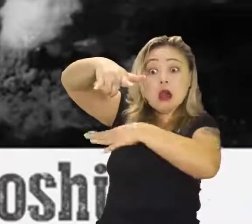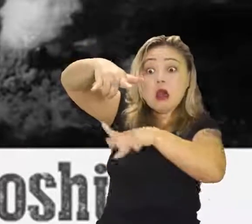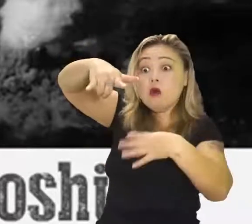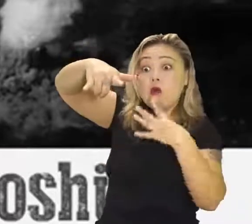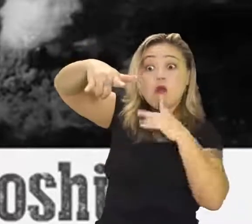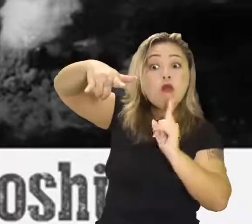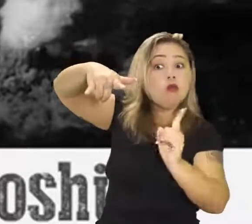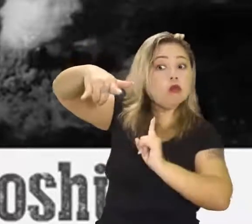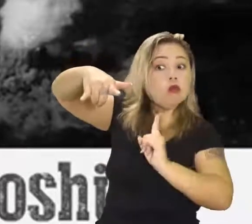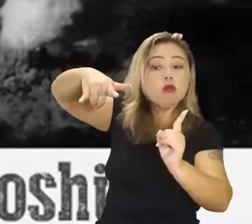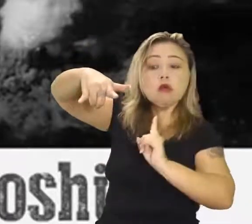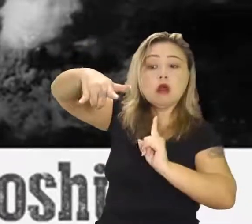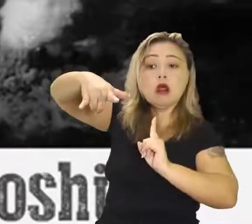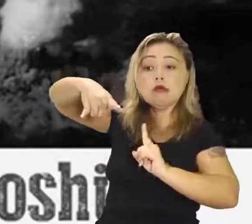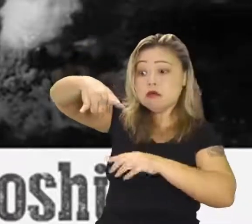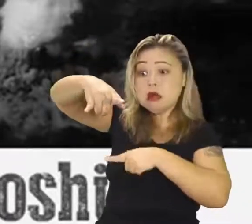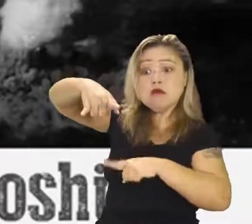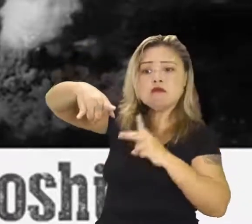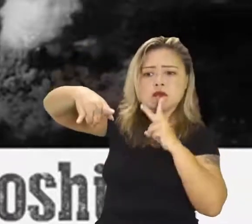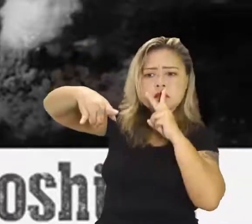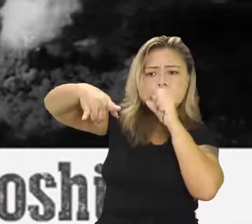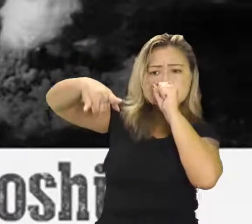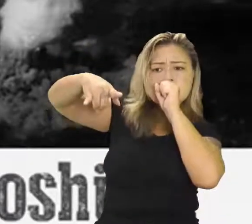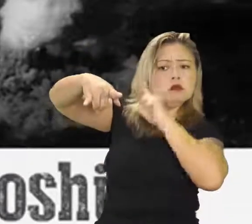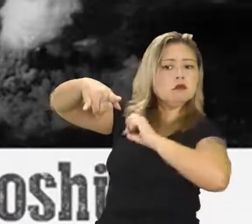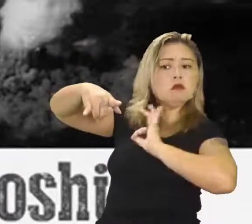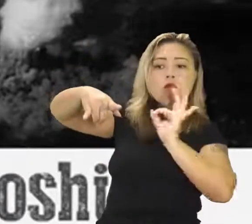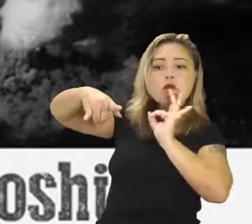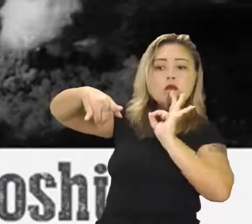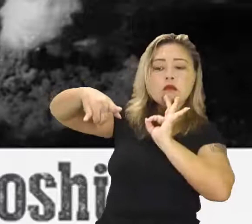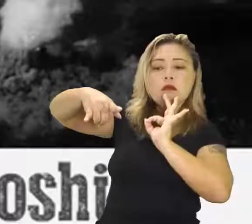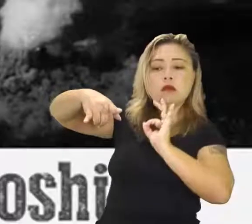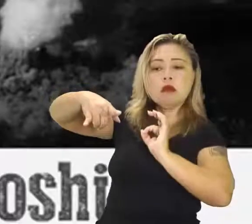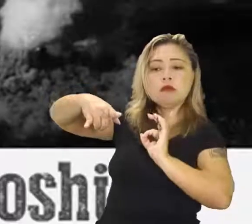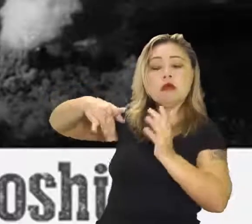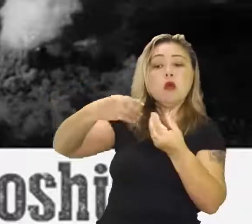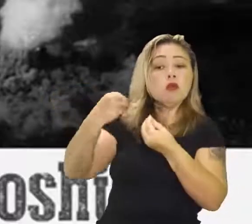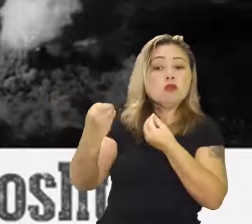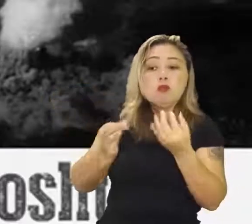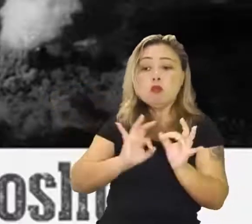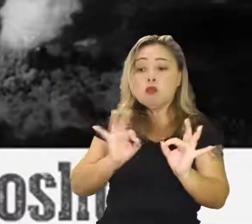conhecia o seu poderio, que não se conhecia sua força.